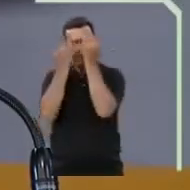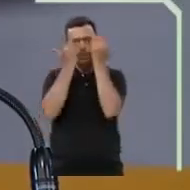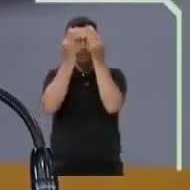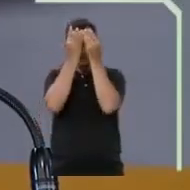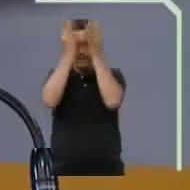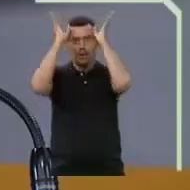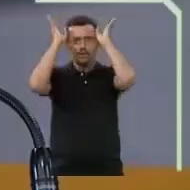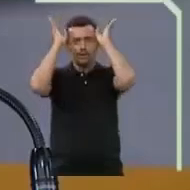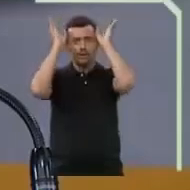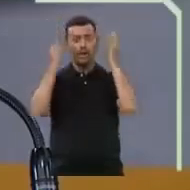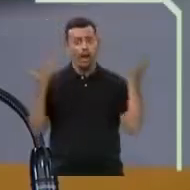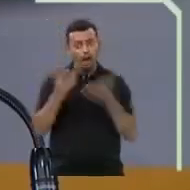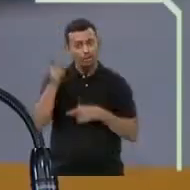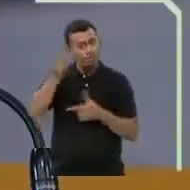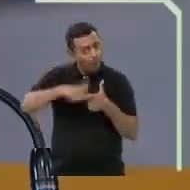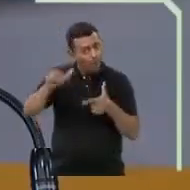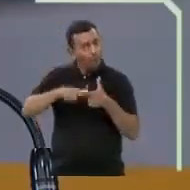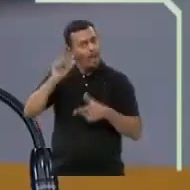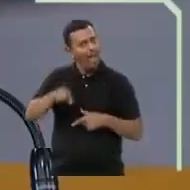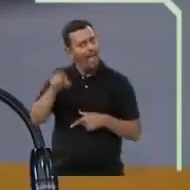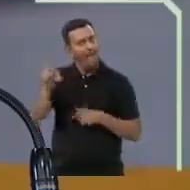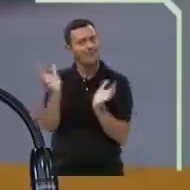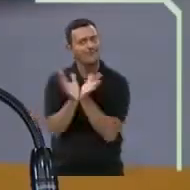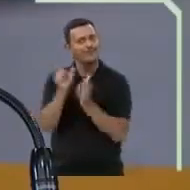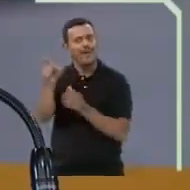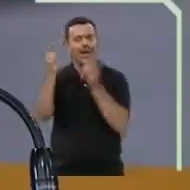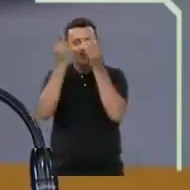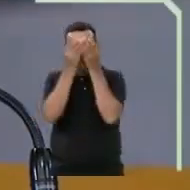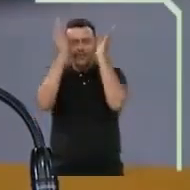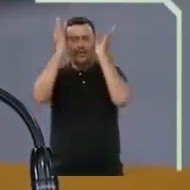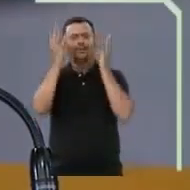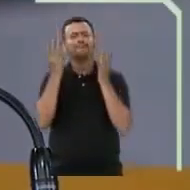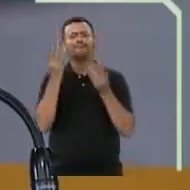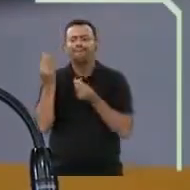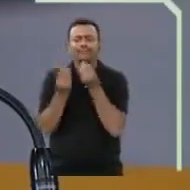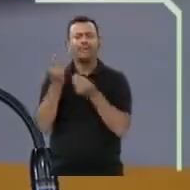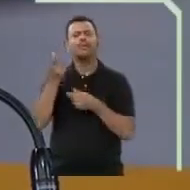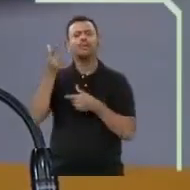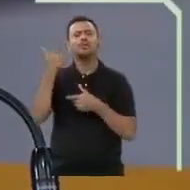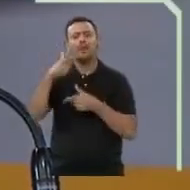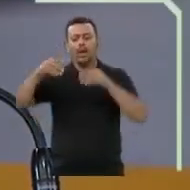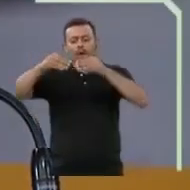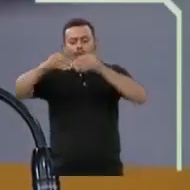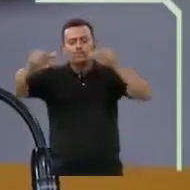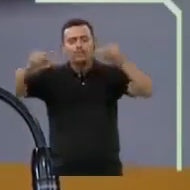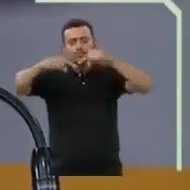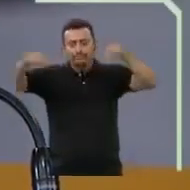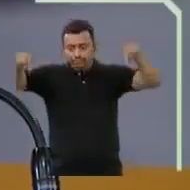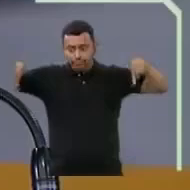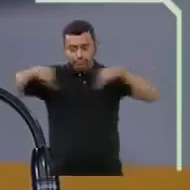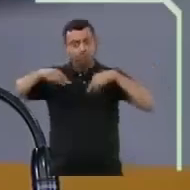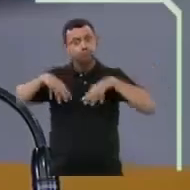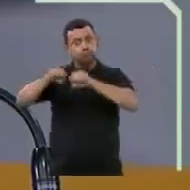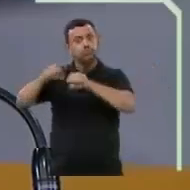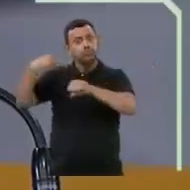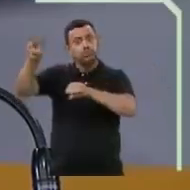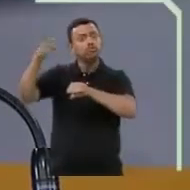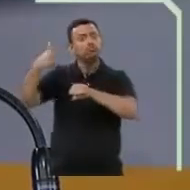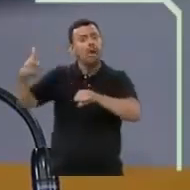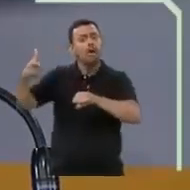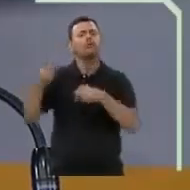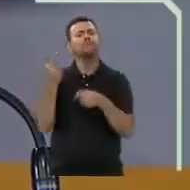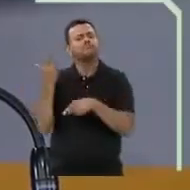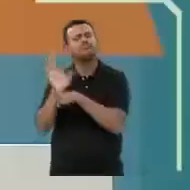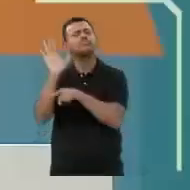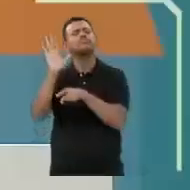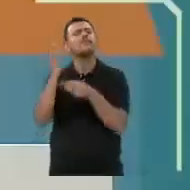são desterritorializados. Como você vai fazer para resolver essa grave injustiça social em relação